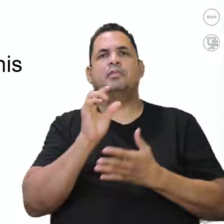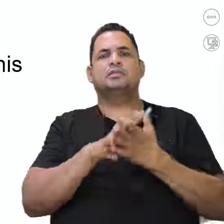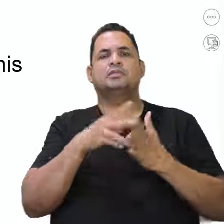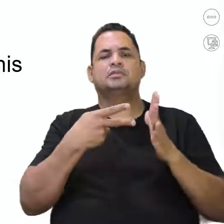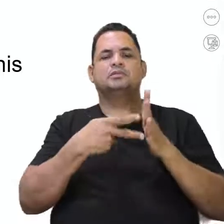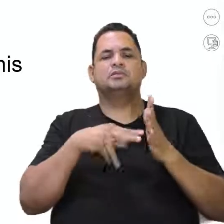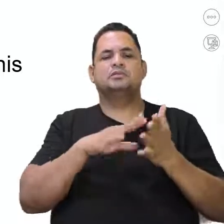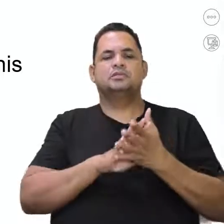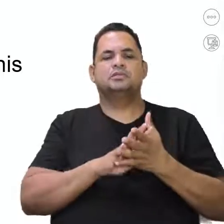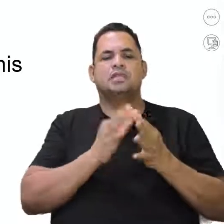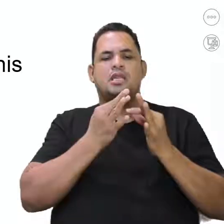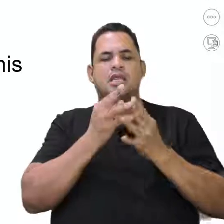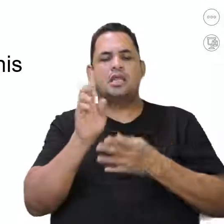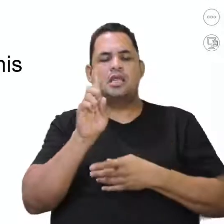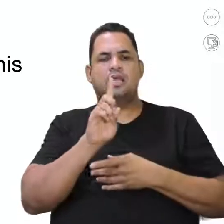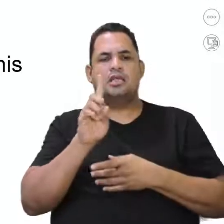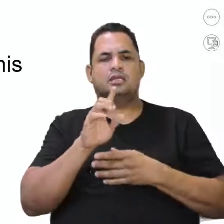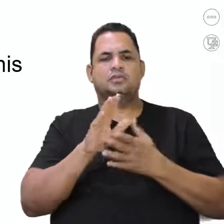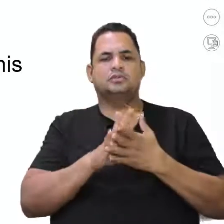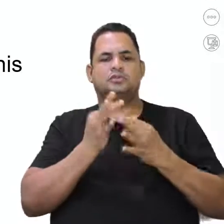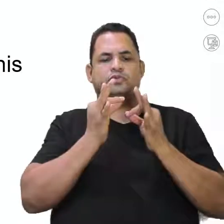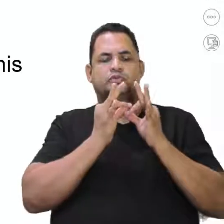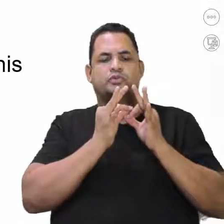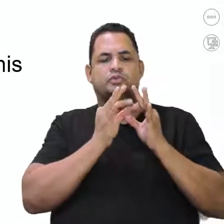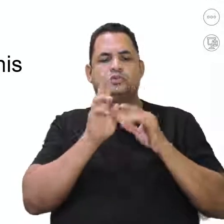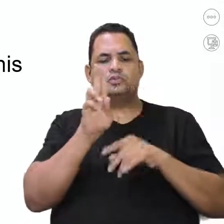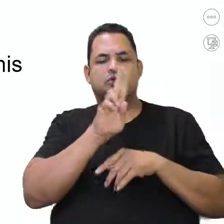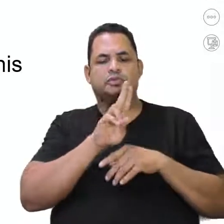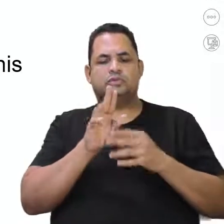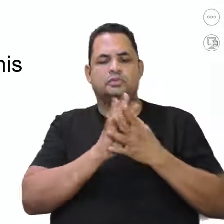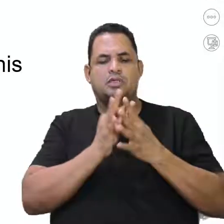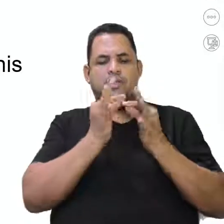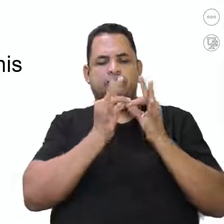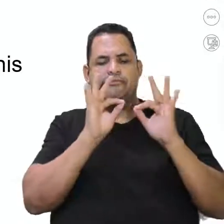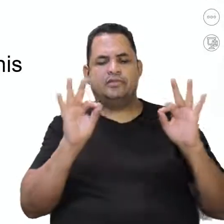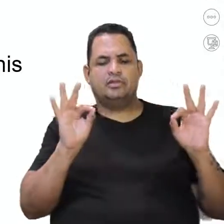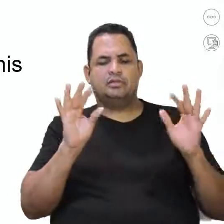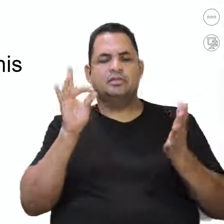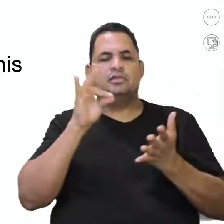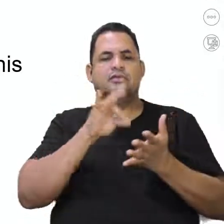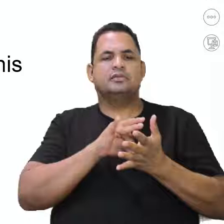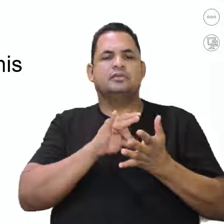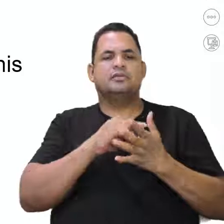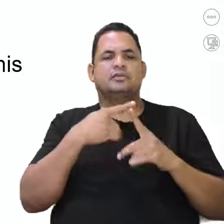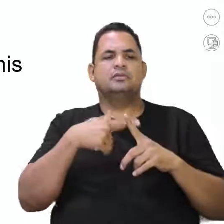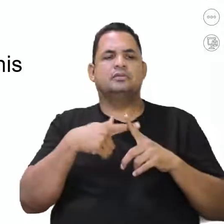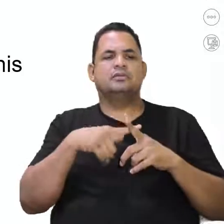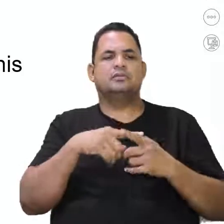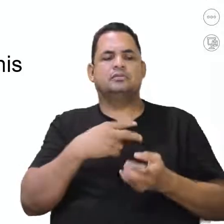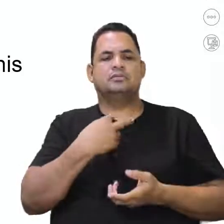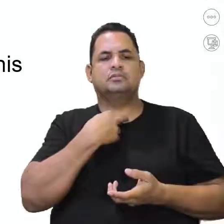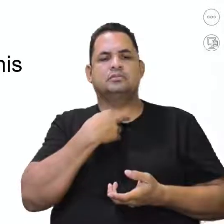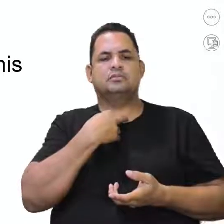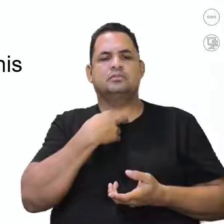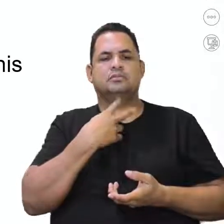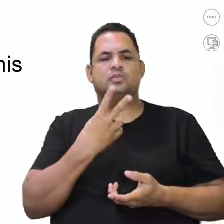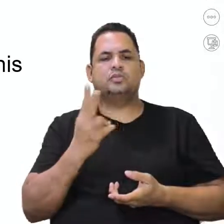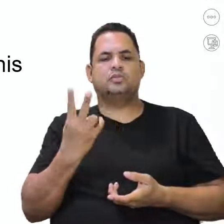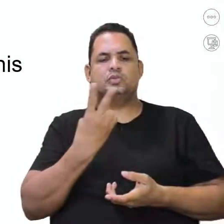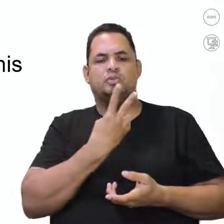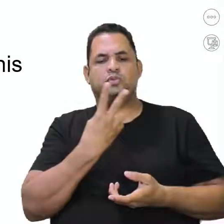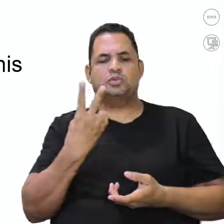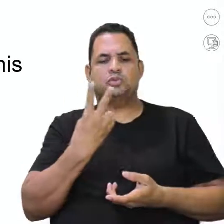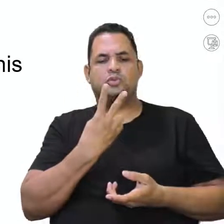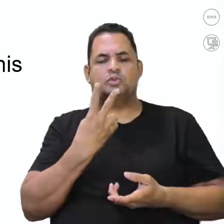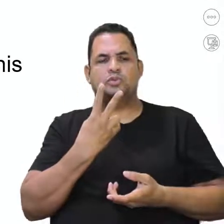vai ser usada em uma frase afirmativa, certo? Por quê? Porque eu não posso usar a dupla